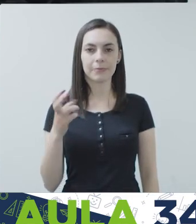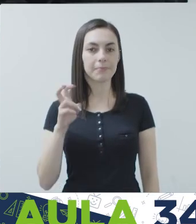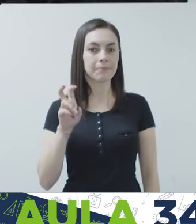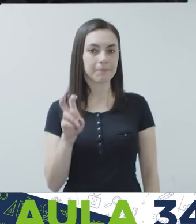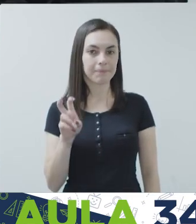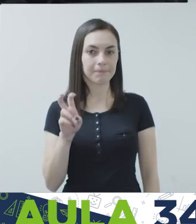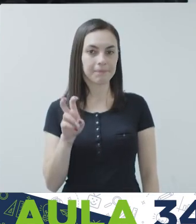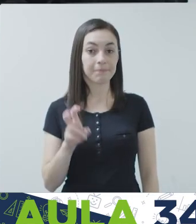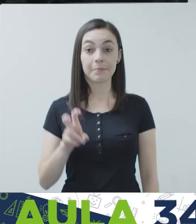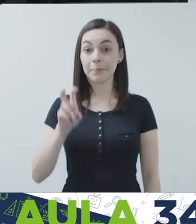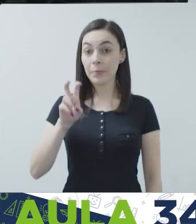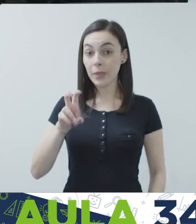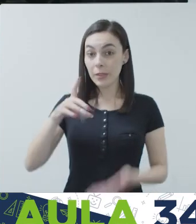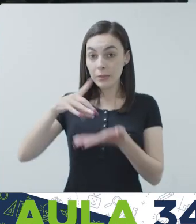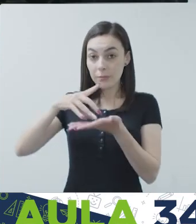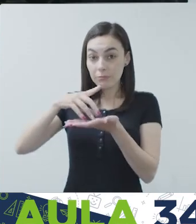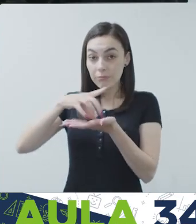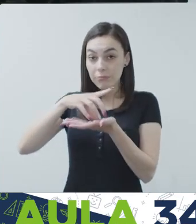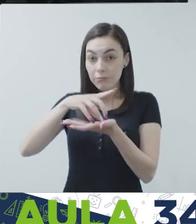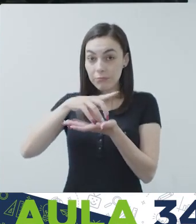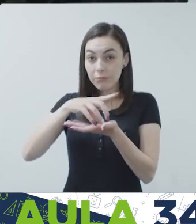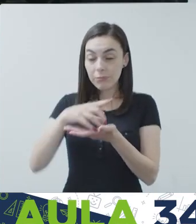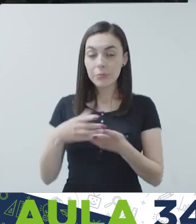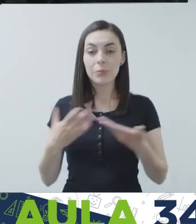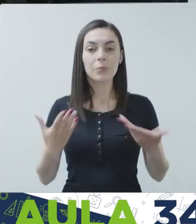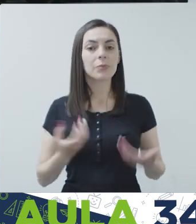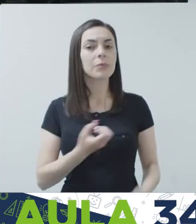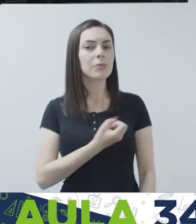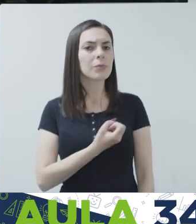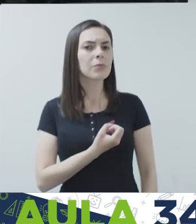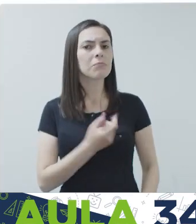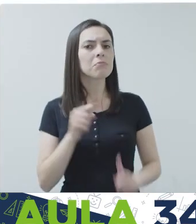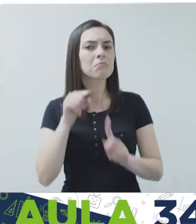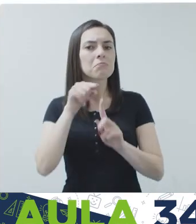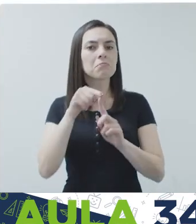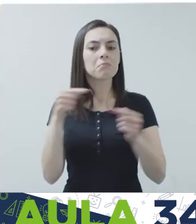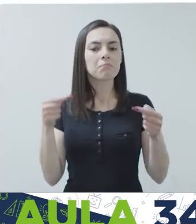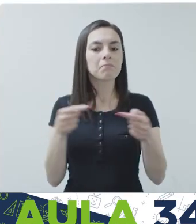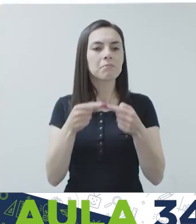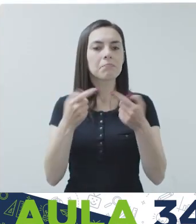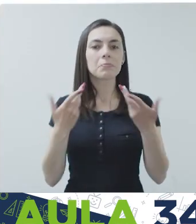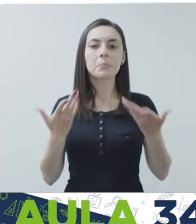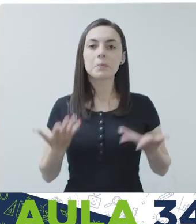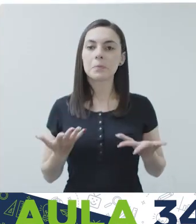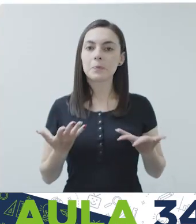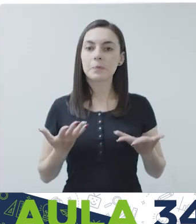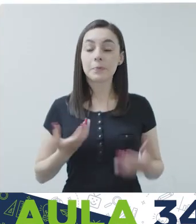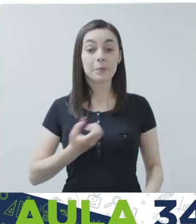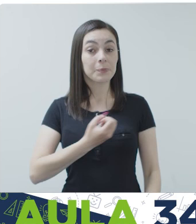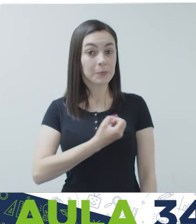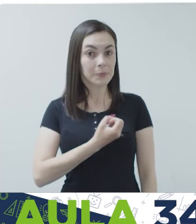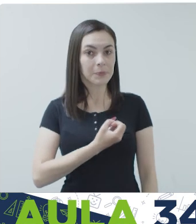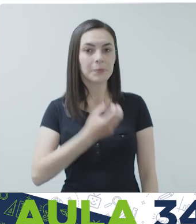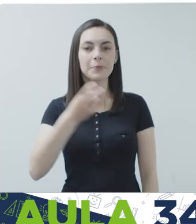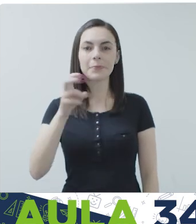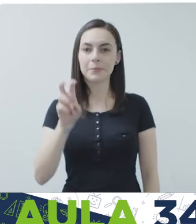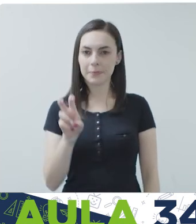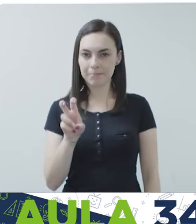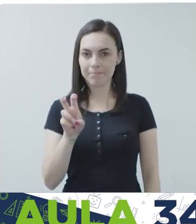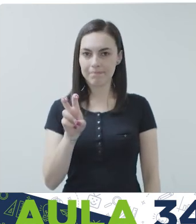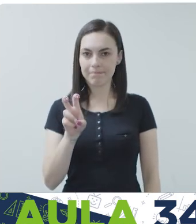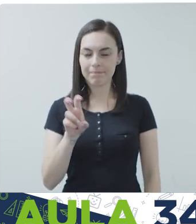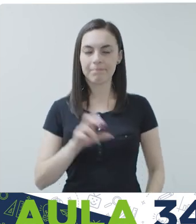1, 2, 3, 4, 5. 5 dinossauros. Então, qual é o número que nós temos que achar ali? Isso, é o número